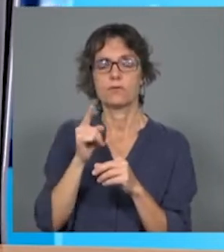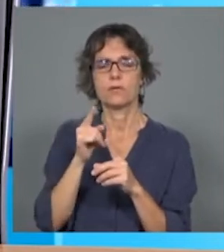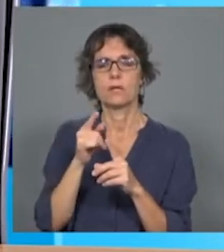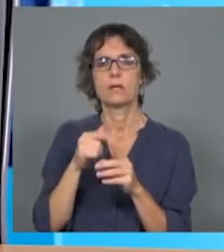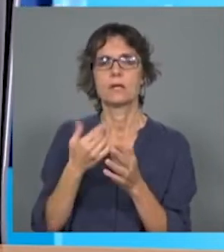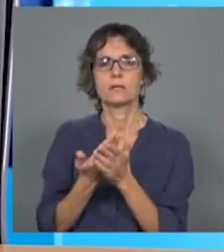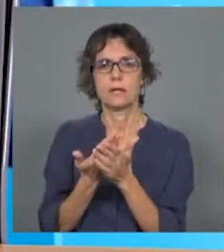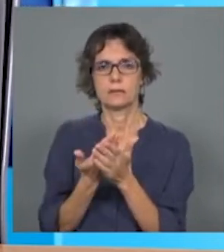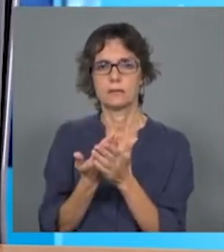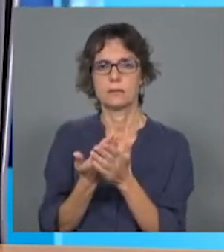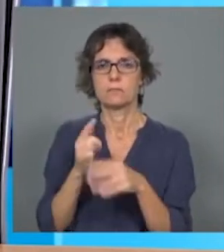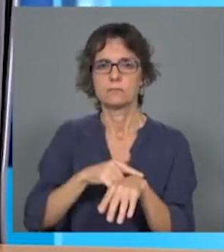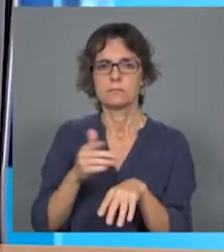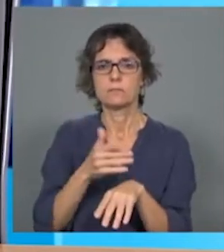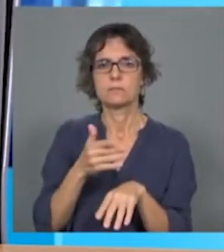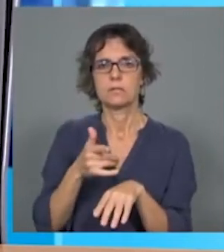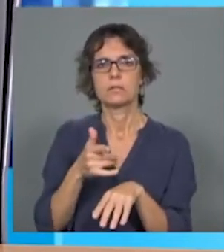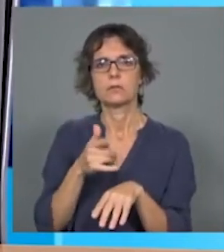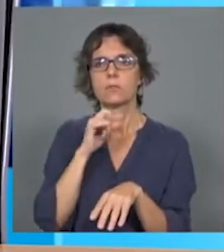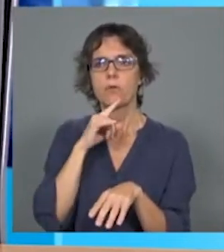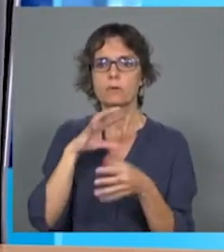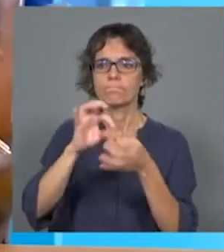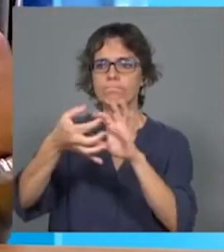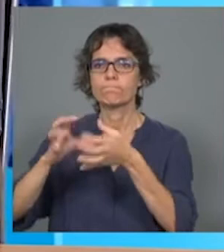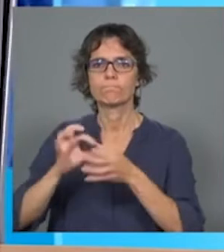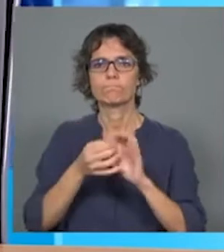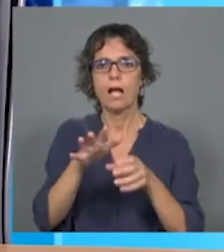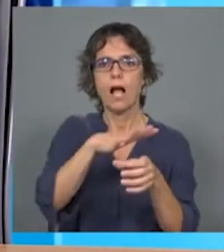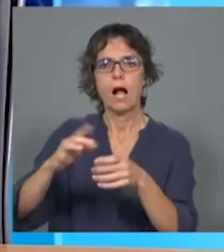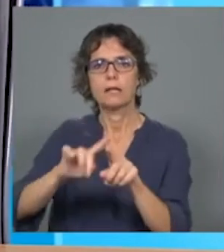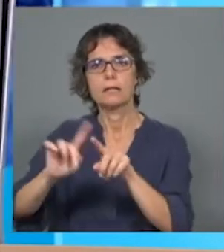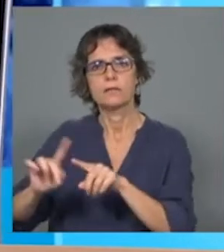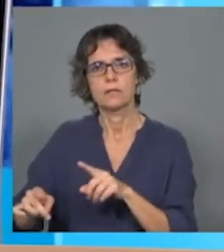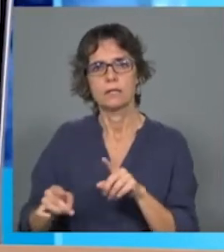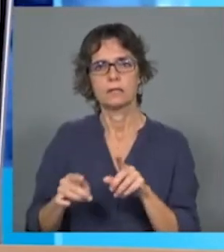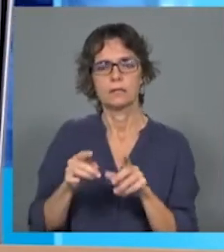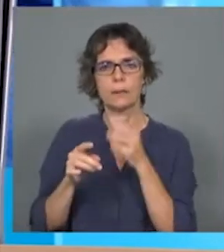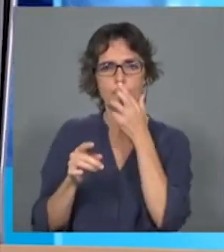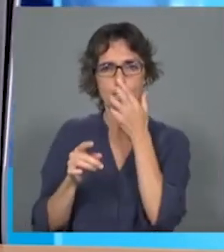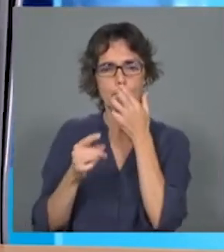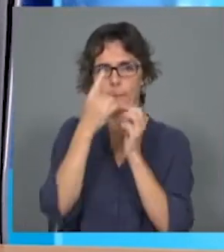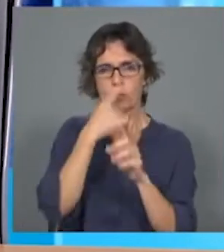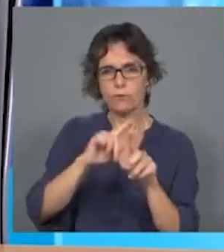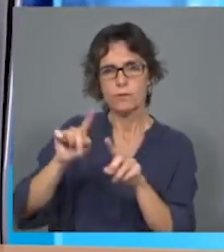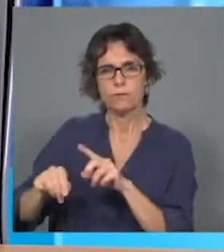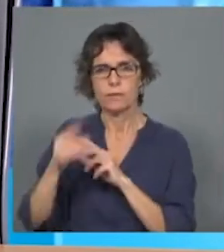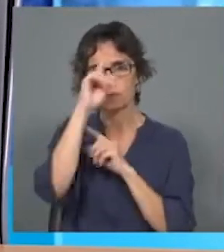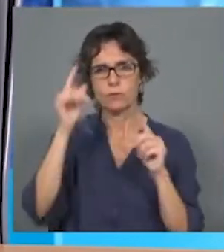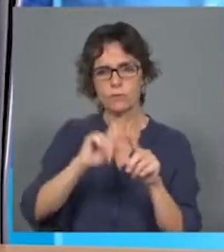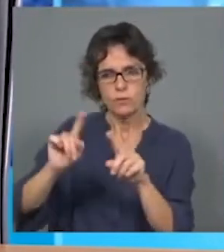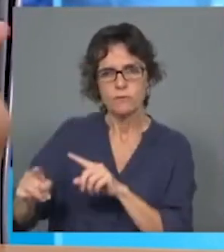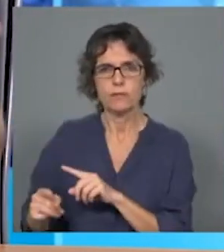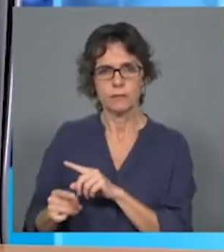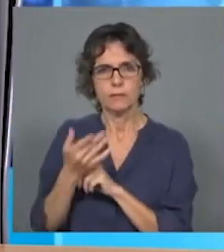proporcionar momentos de conjugação e de combinação entre áreas diferentes, entre figuras diferentes, entre docentes diferentes,